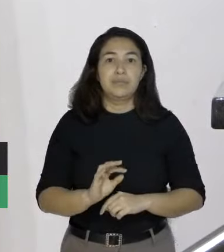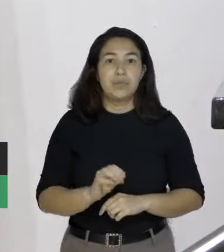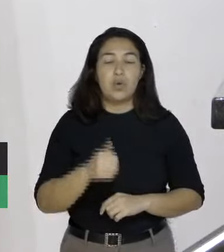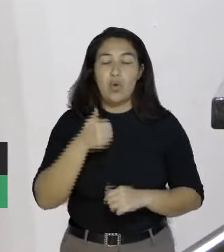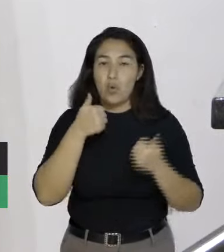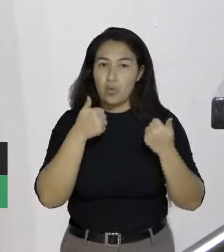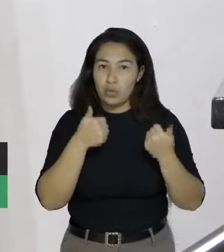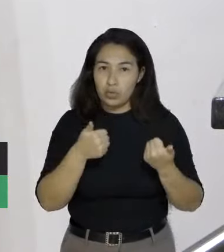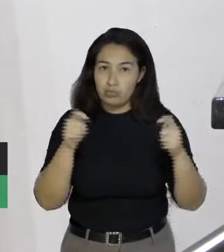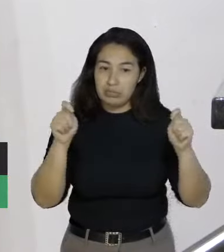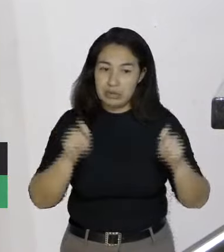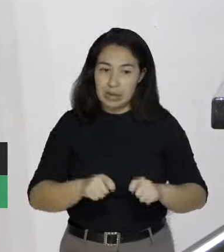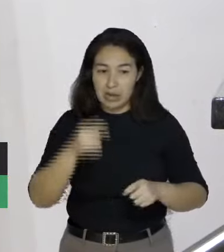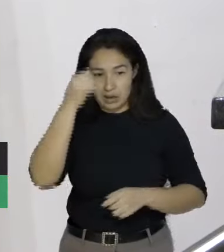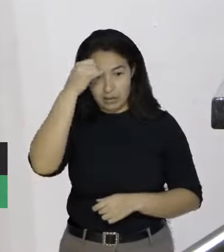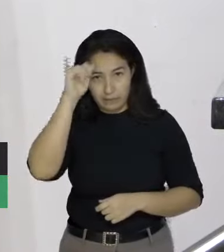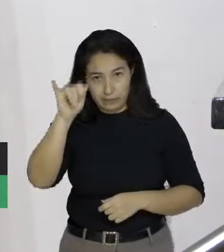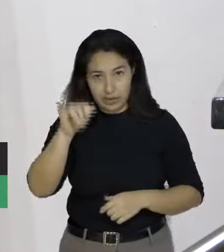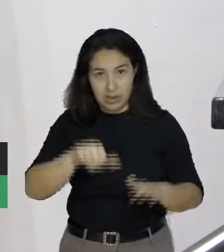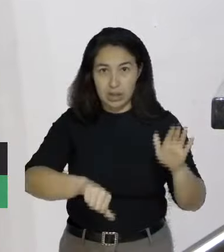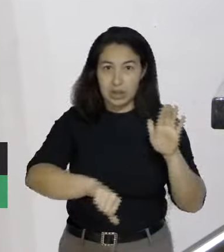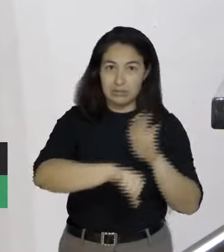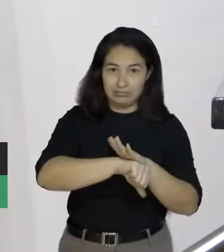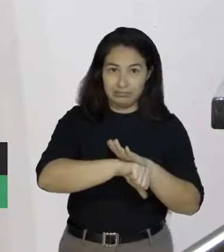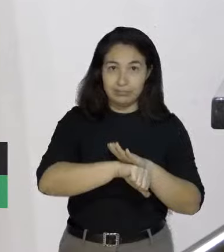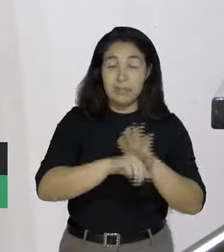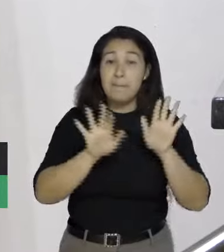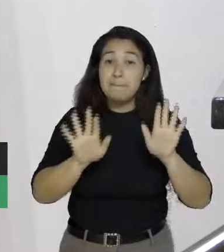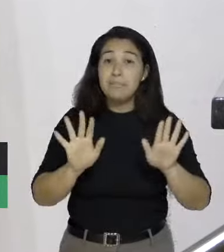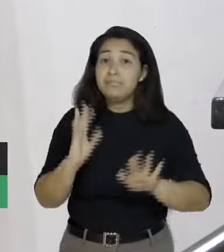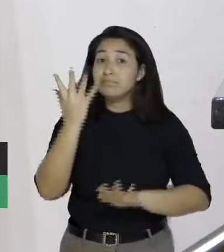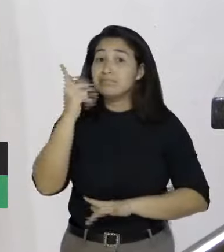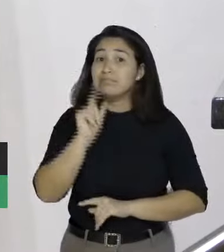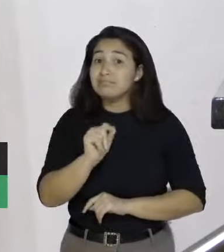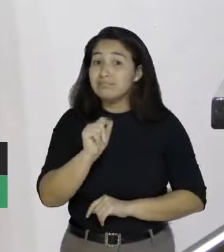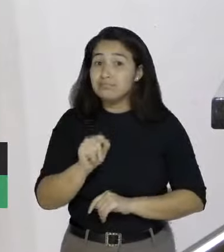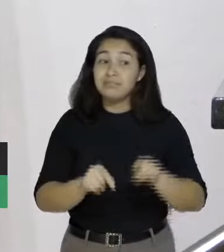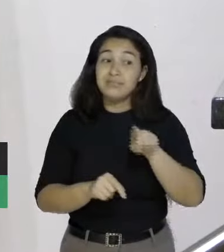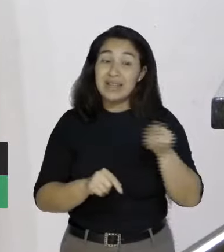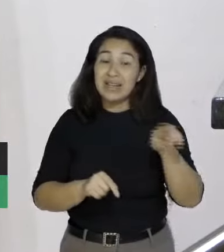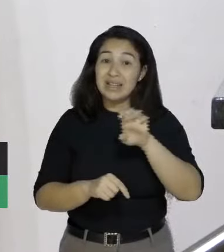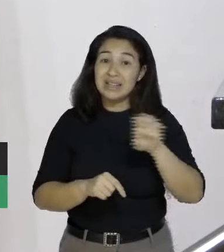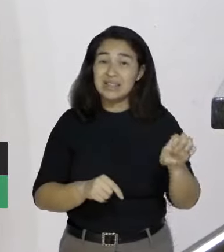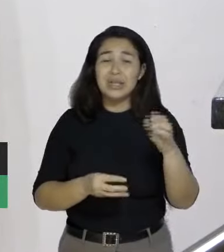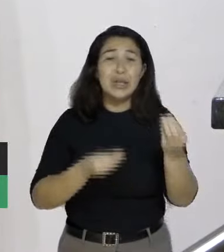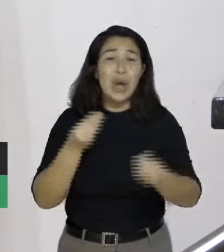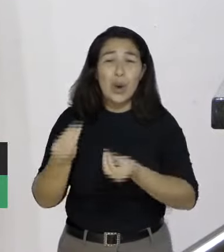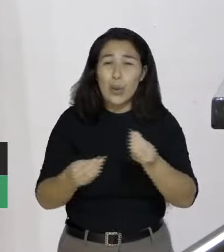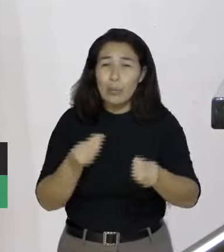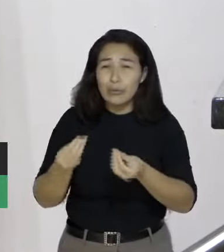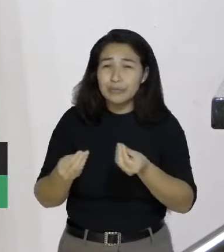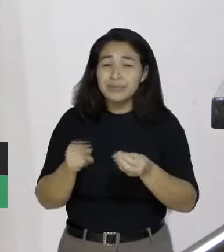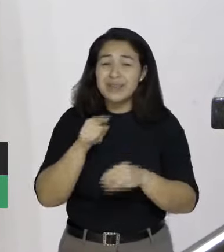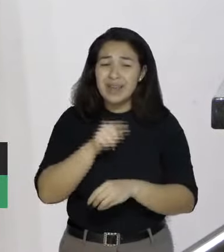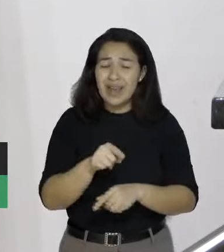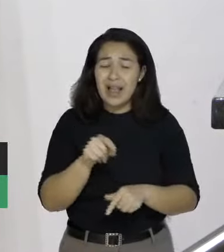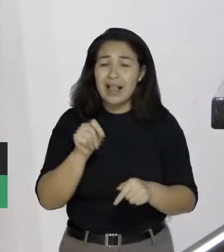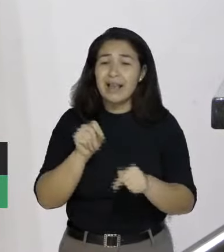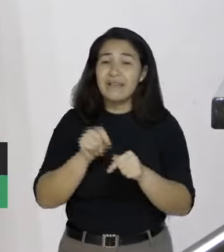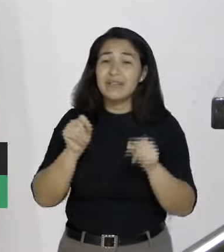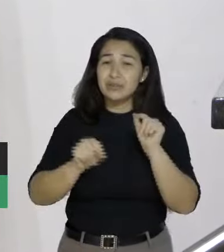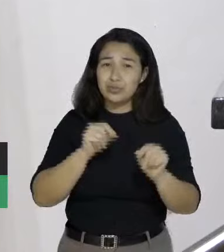crimes como esses só que o que que acontece a esquerda aonde ela passa ela faz o favor